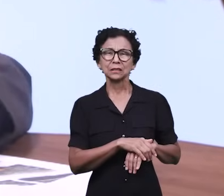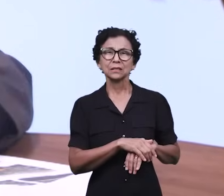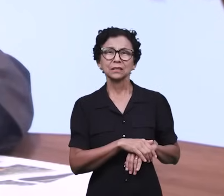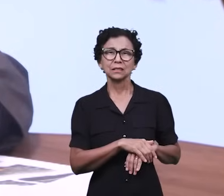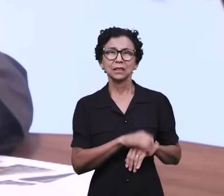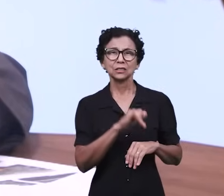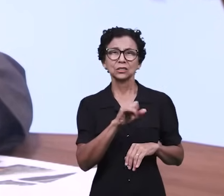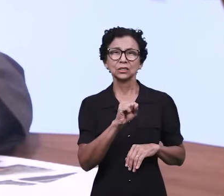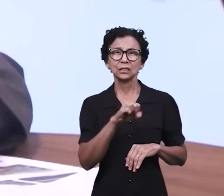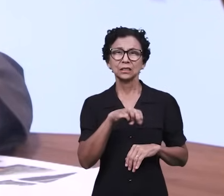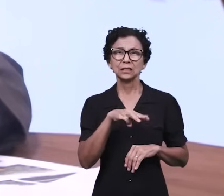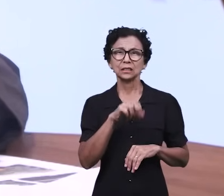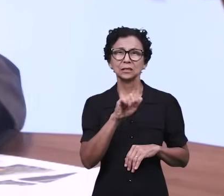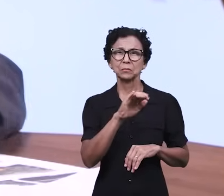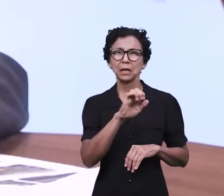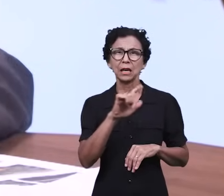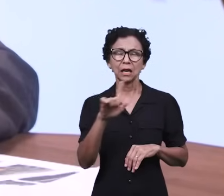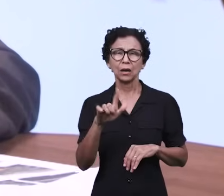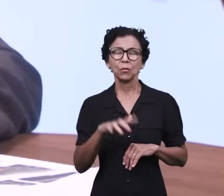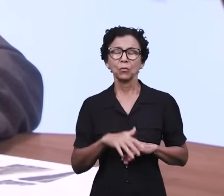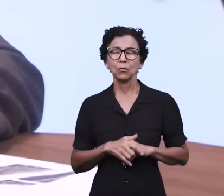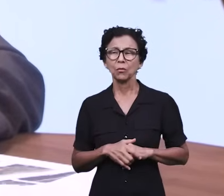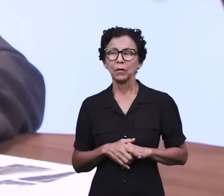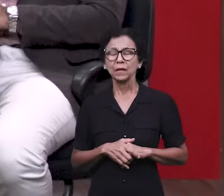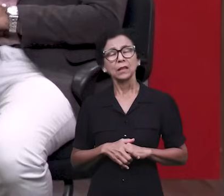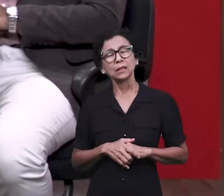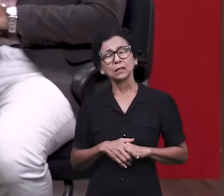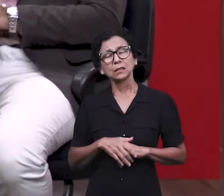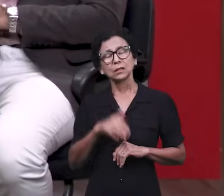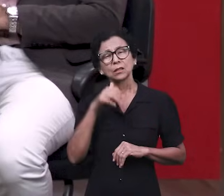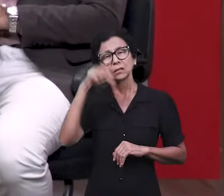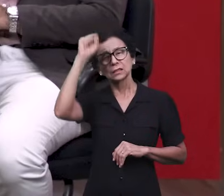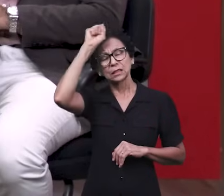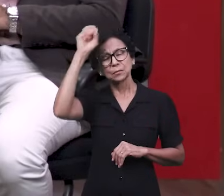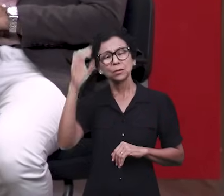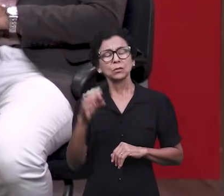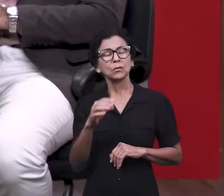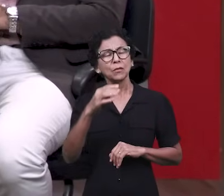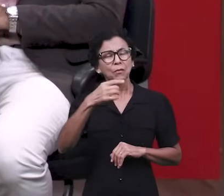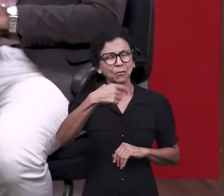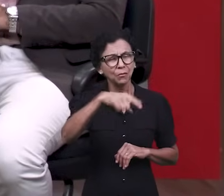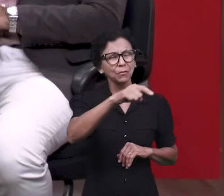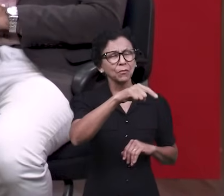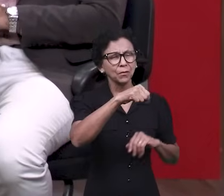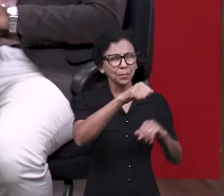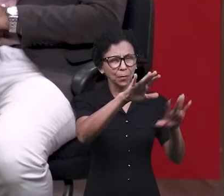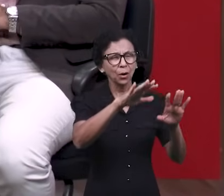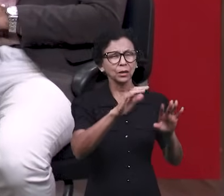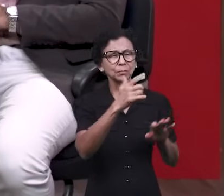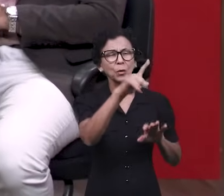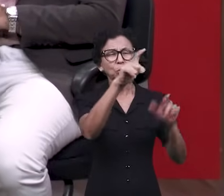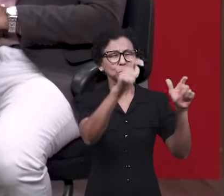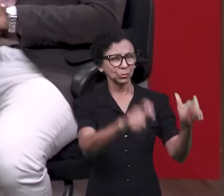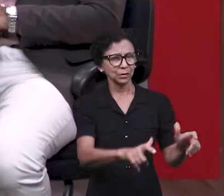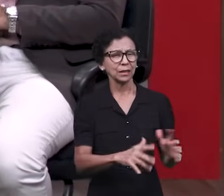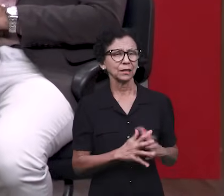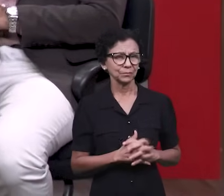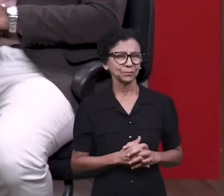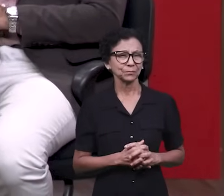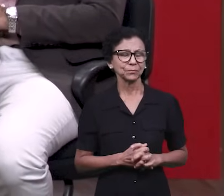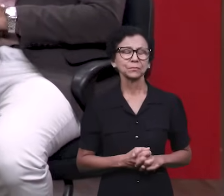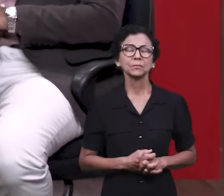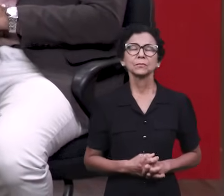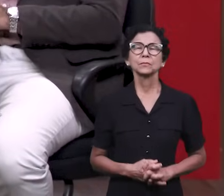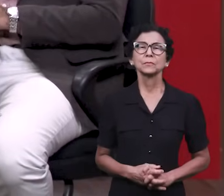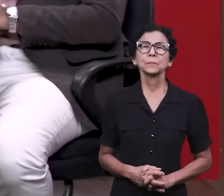Ismael, e despediu Ismael. Amém. Pastor Antônio Carlos, vamos passar aqui a palavra